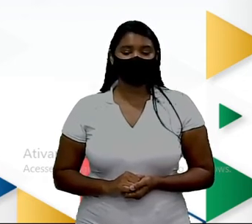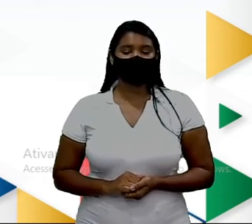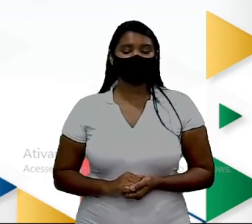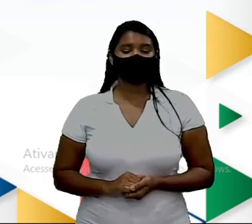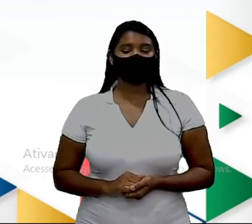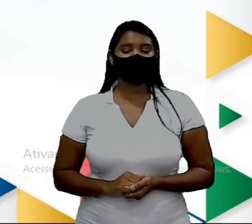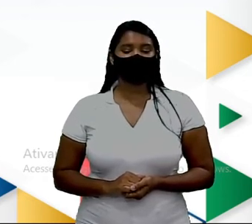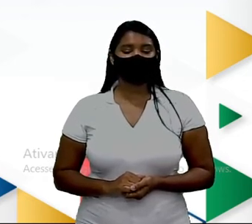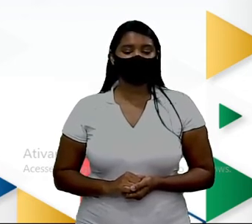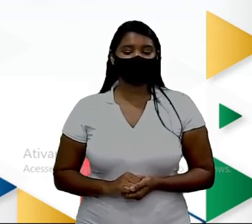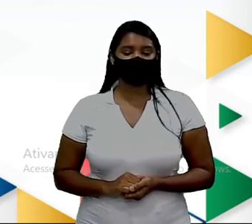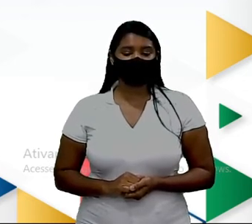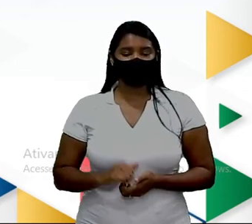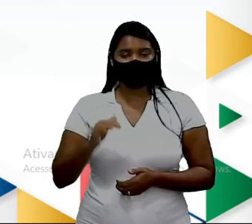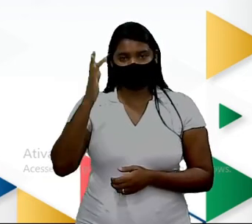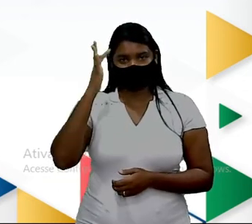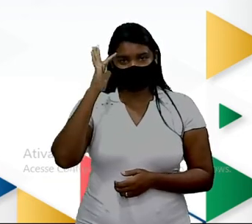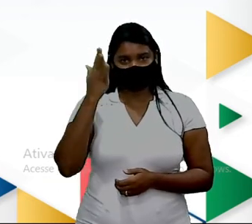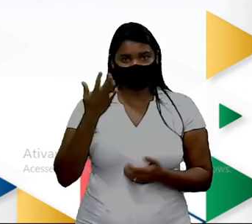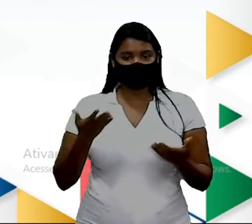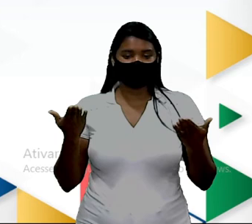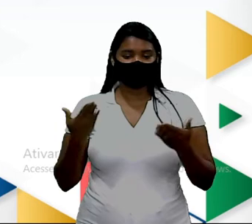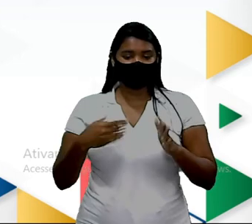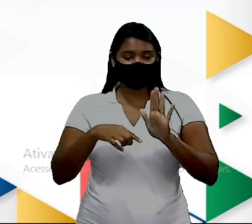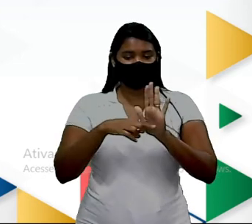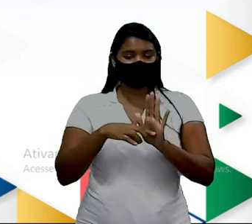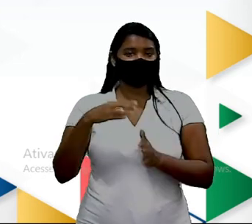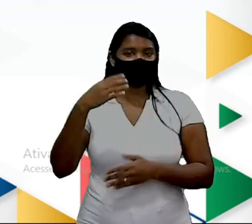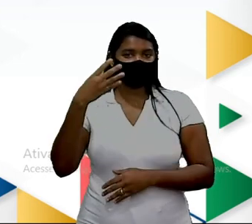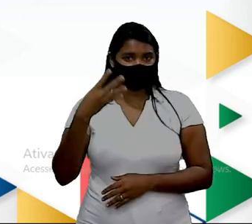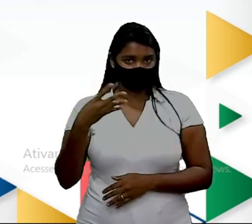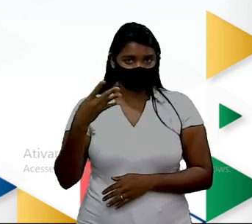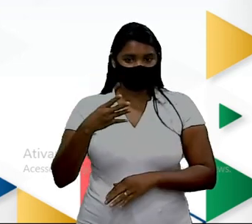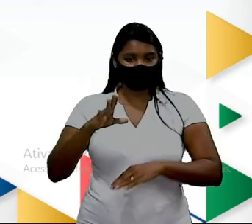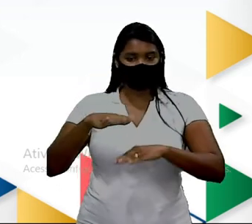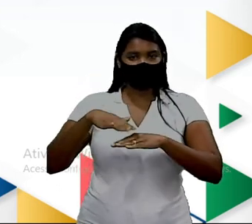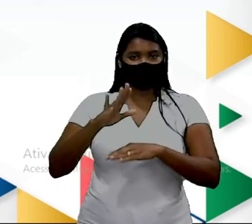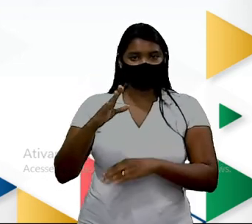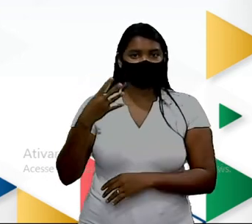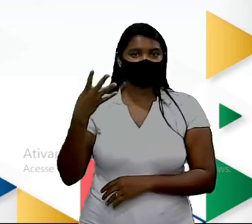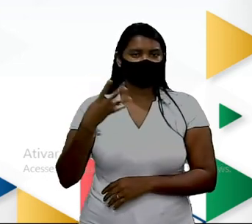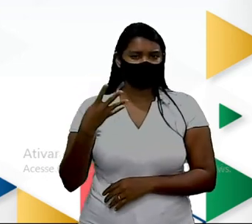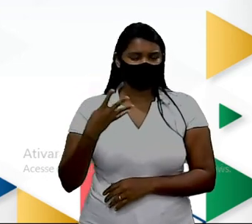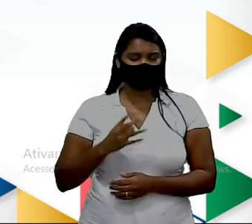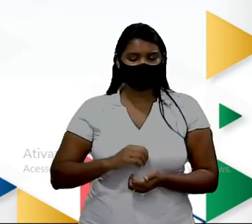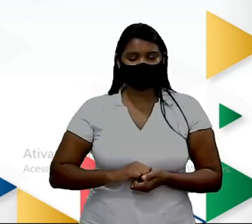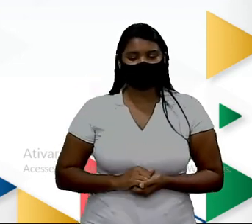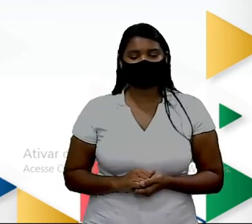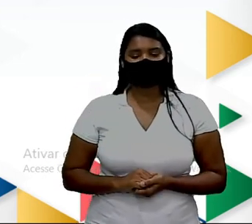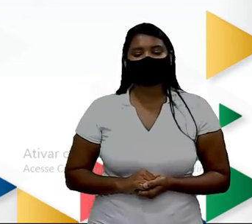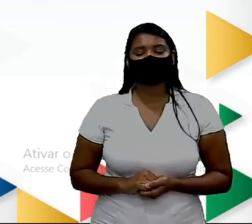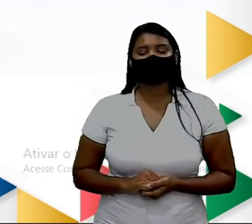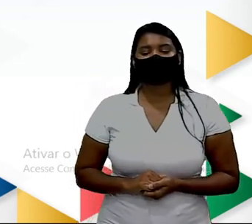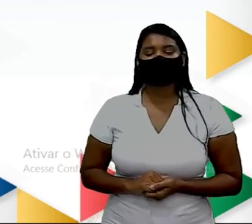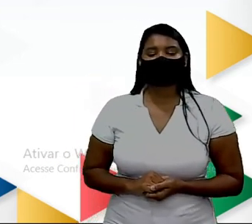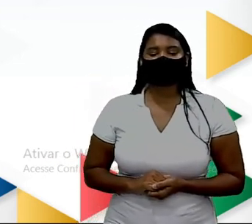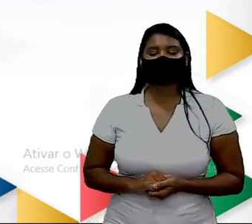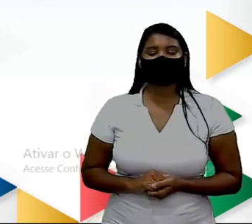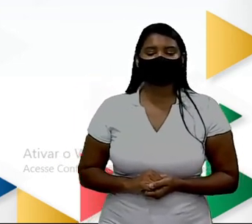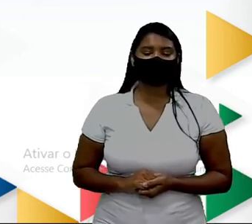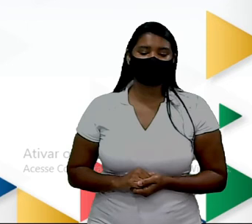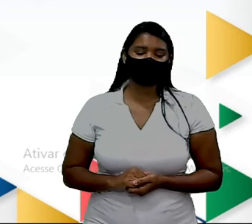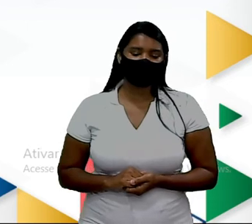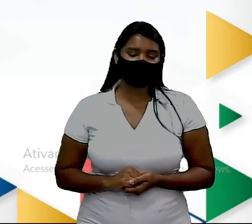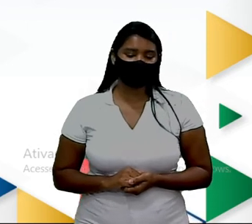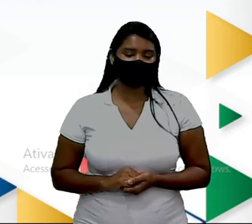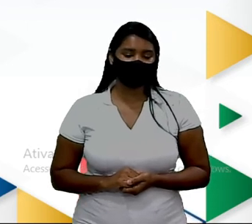resolver a equação, ele viu que tem menos 4 de um lado, colocou mais 4 do outro, que é o que a gente faz. A gente não fala para vocês, tá menos,